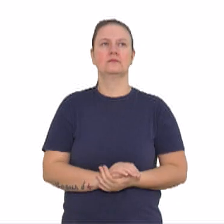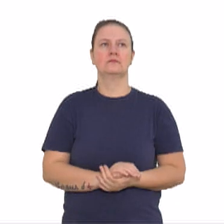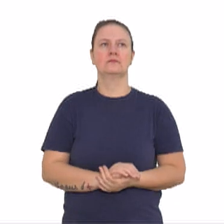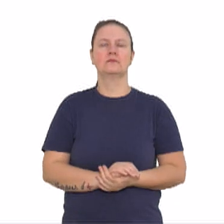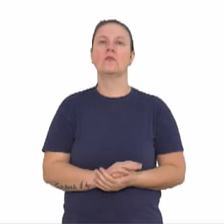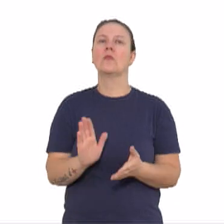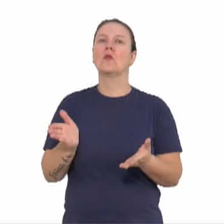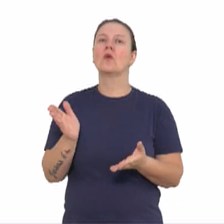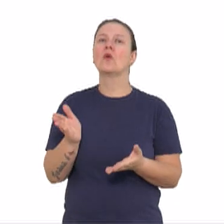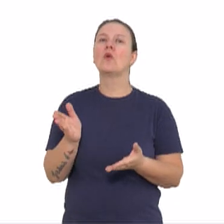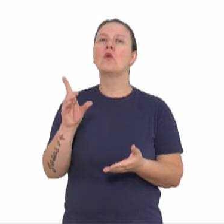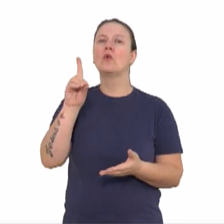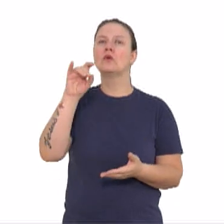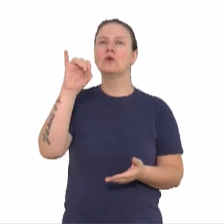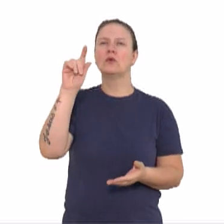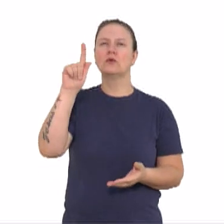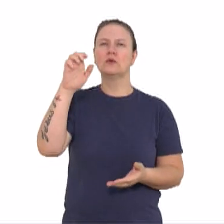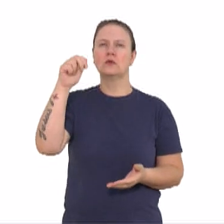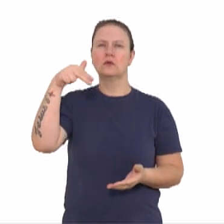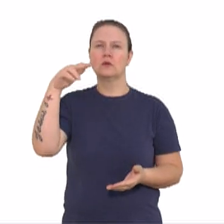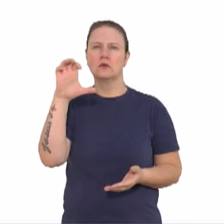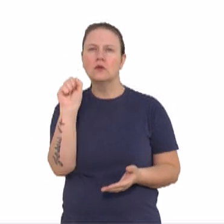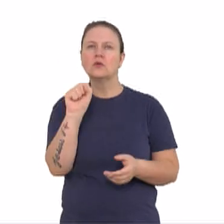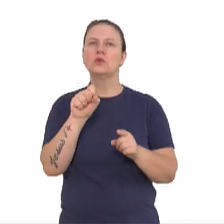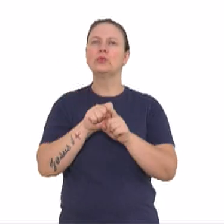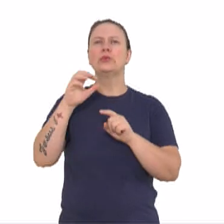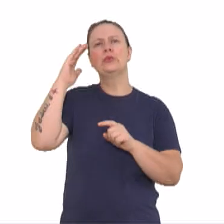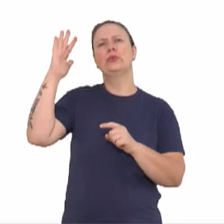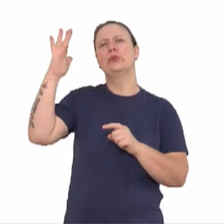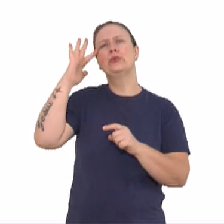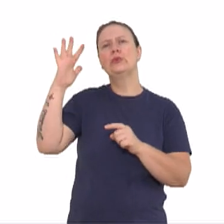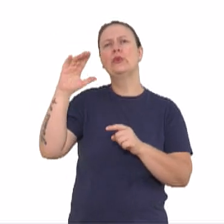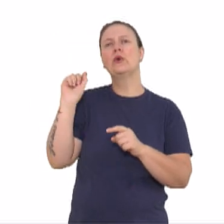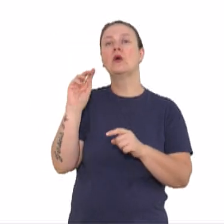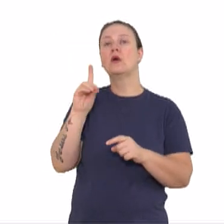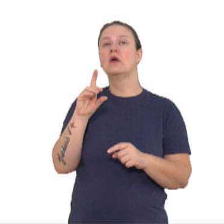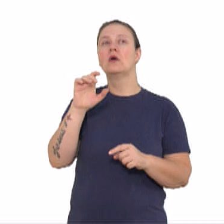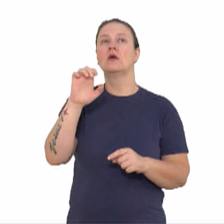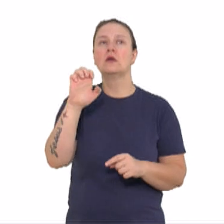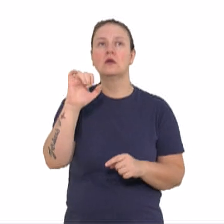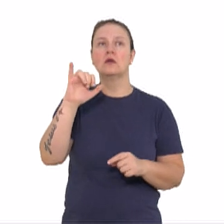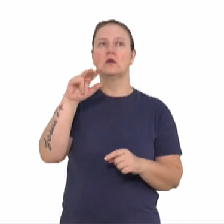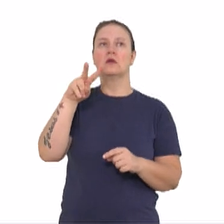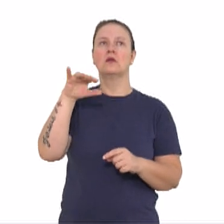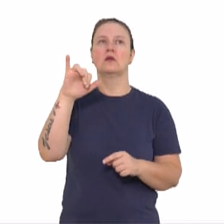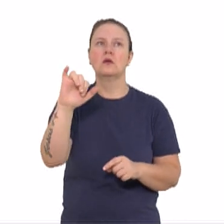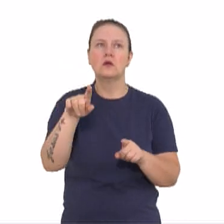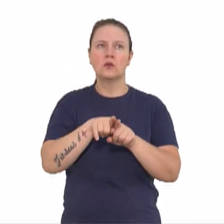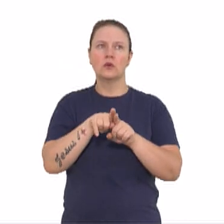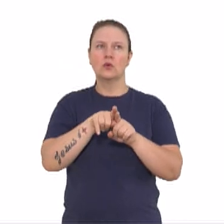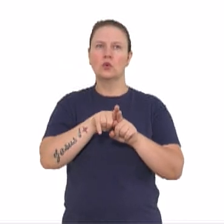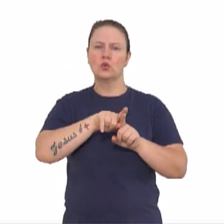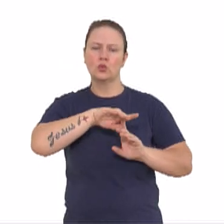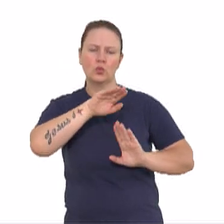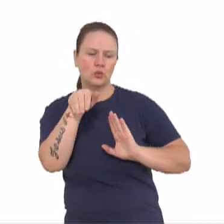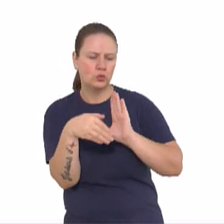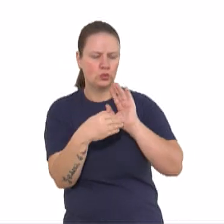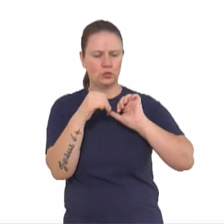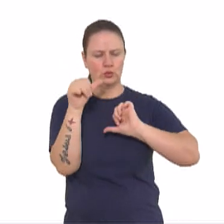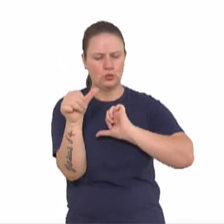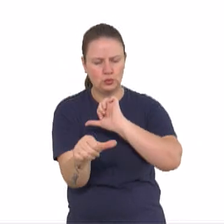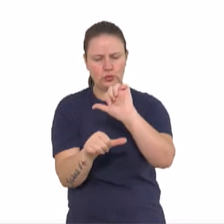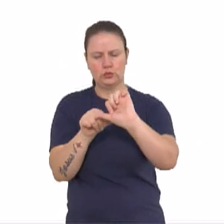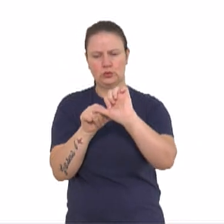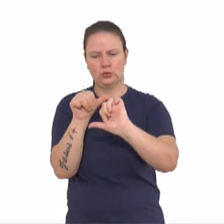Diógenes define a filosofia de Heráclito como uma filosofia do devir, na qual tudo muda, torna-se